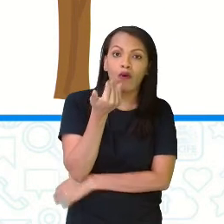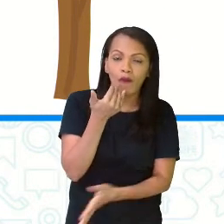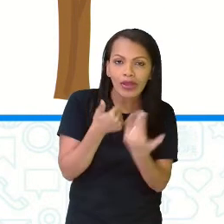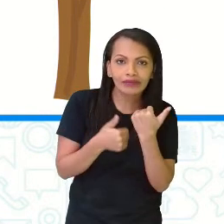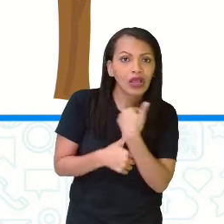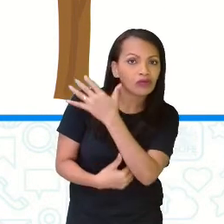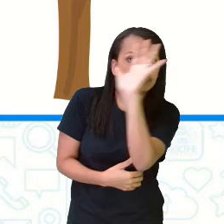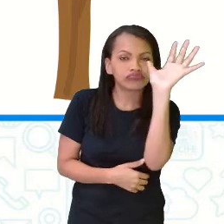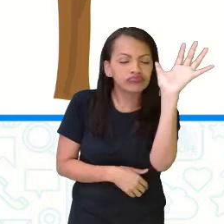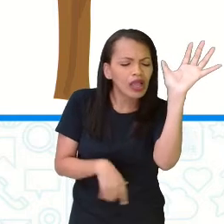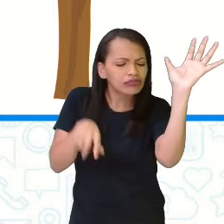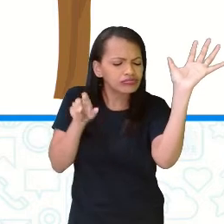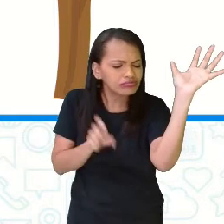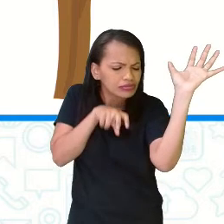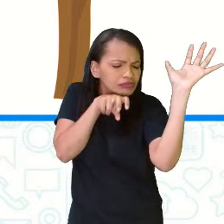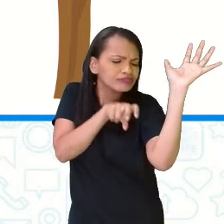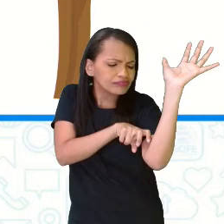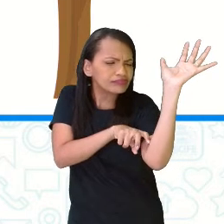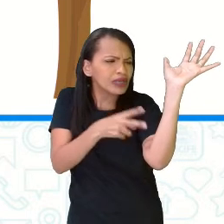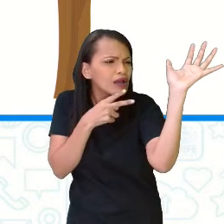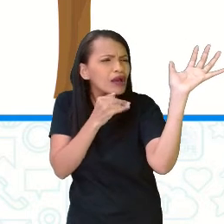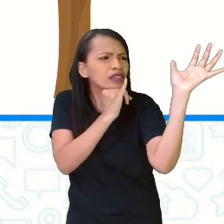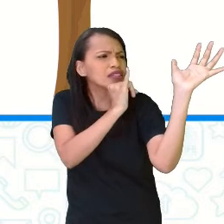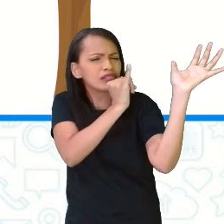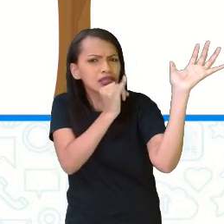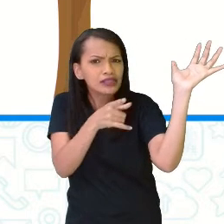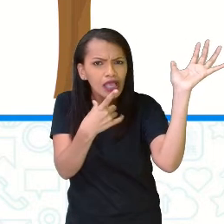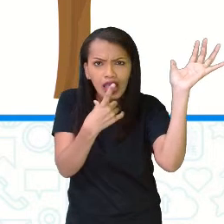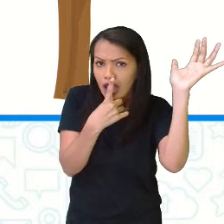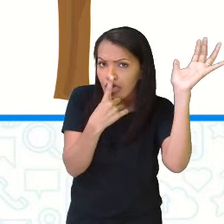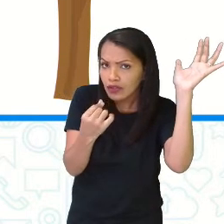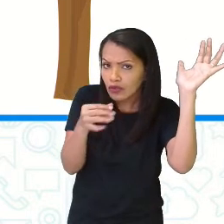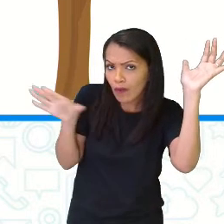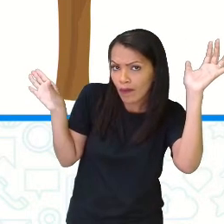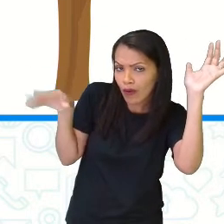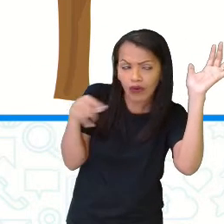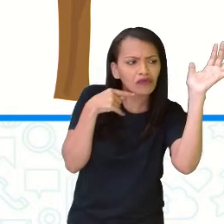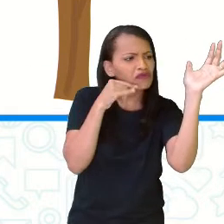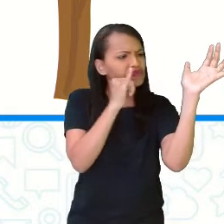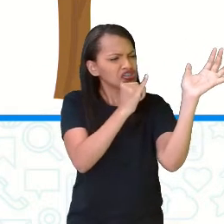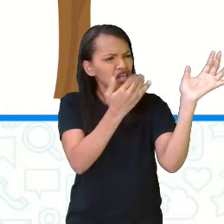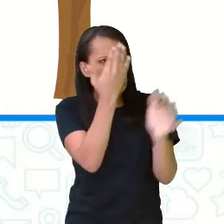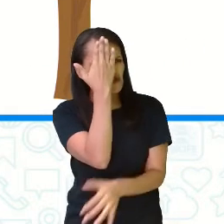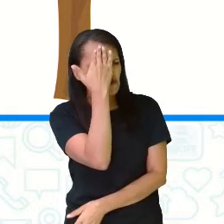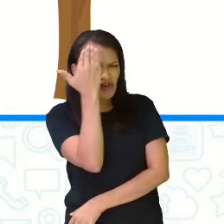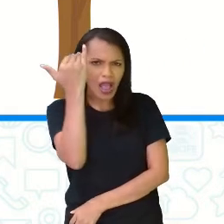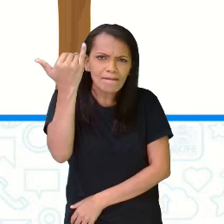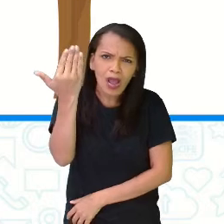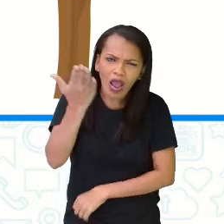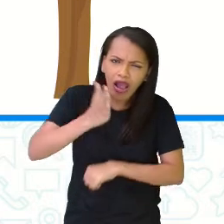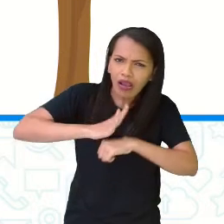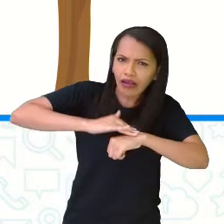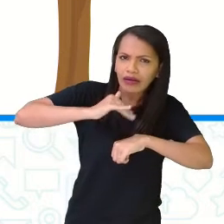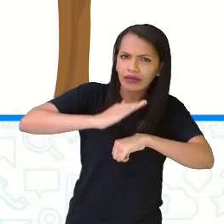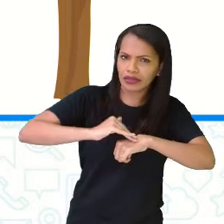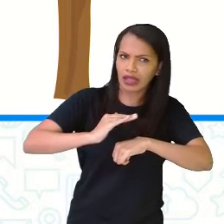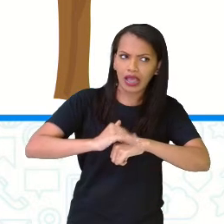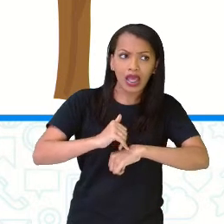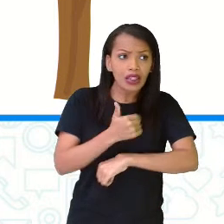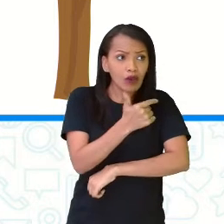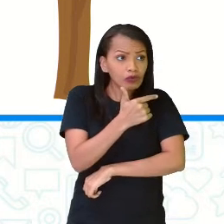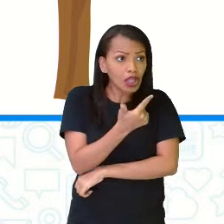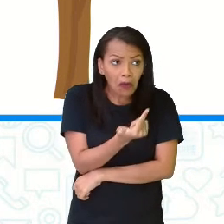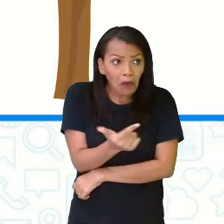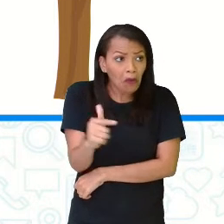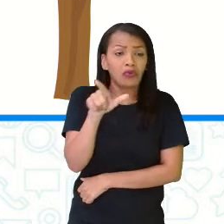começou a louvar a beleza e a graça do corvo, dizendo: com certeza és famoso, gentil, e nenhum